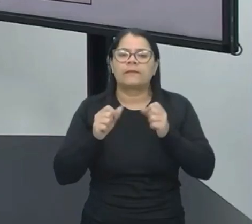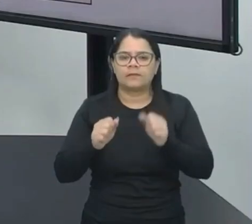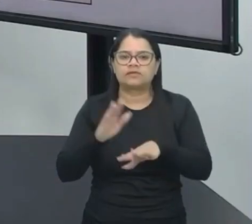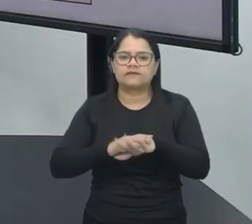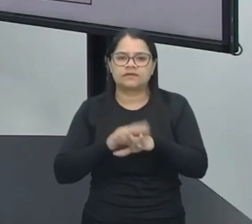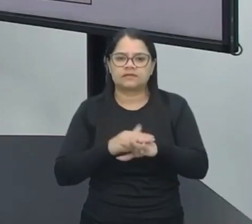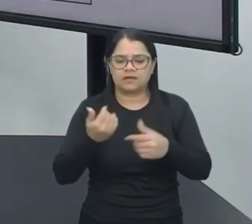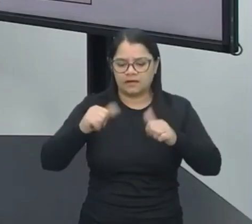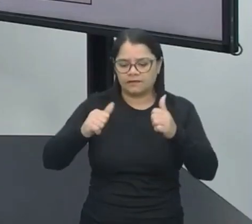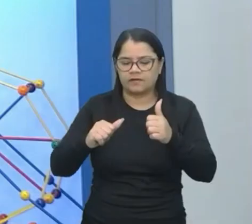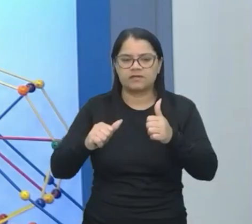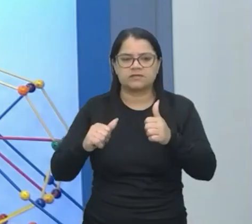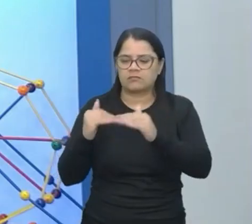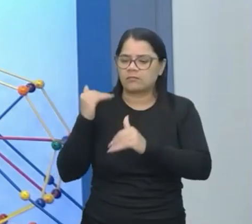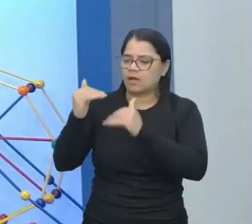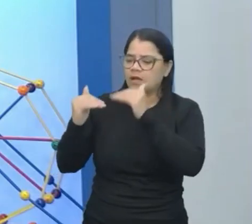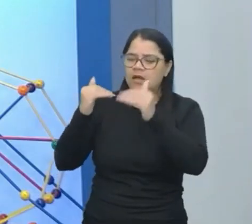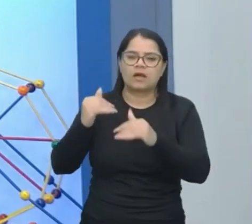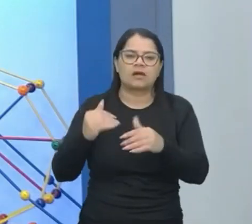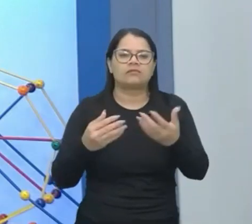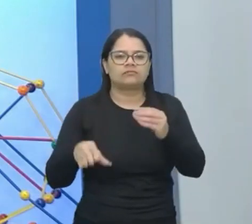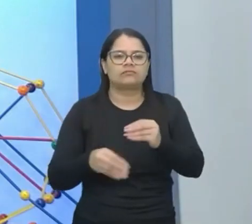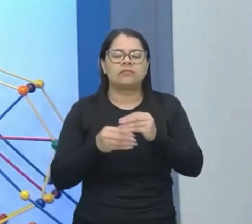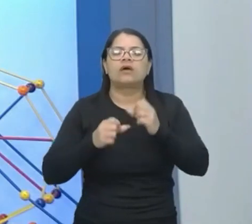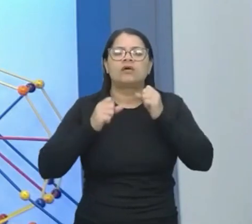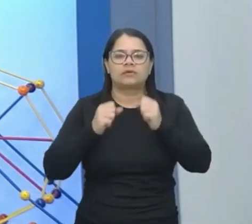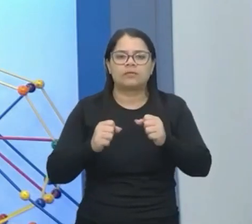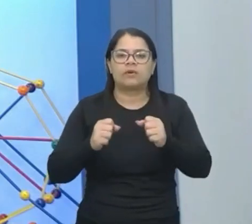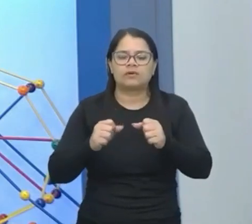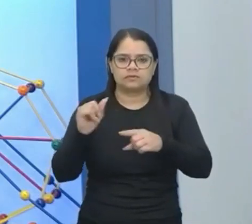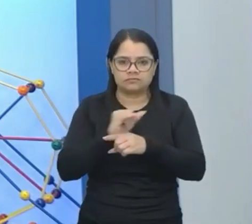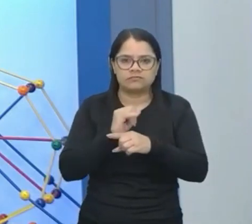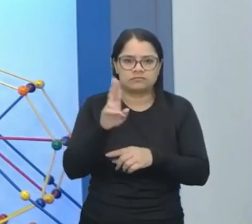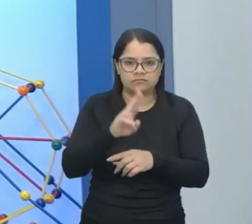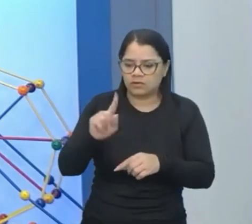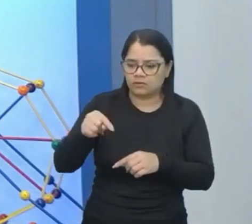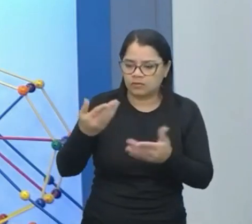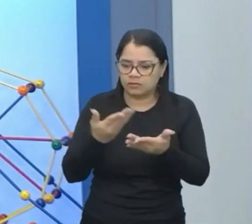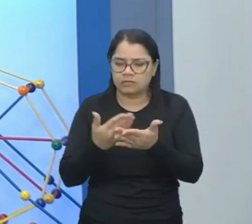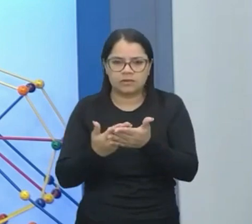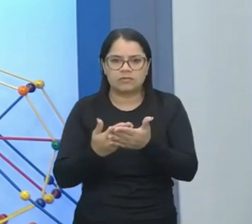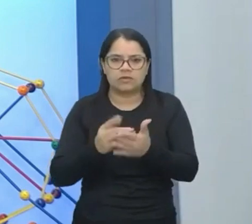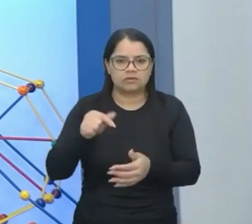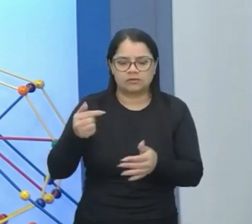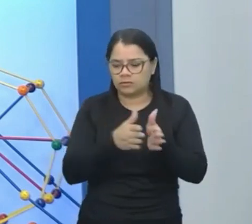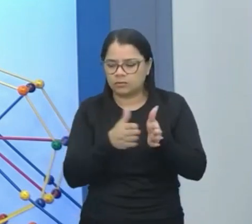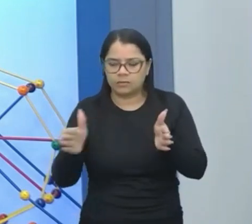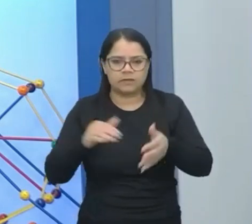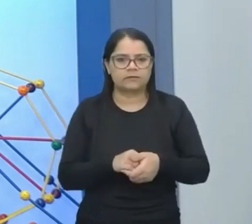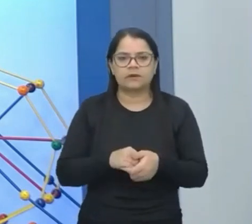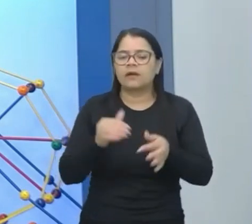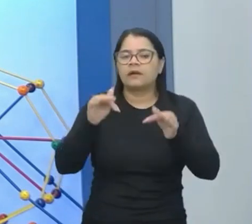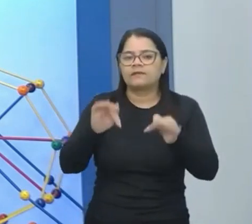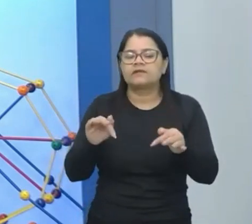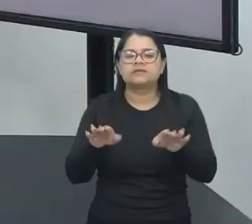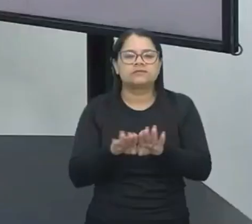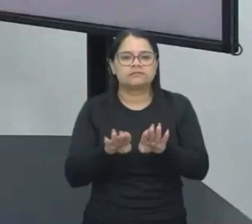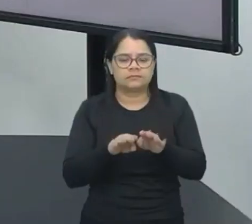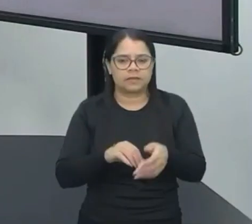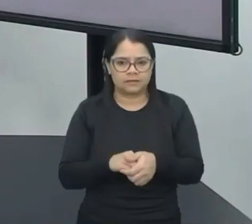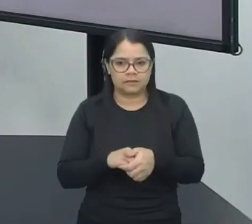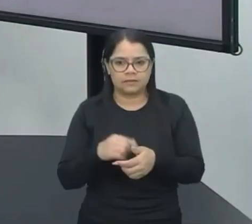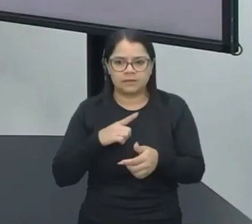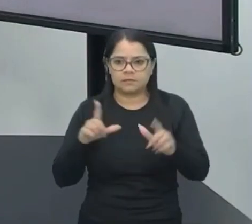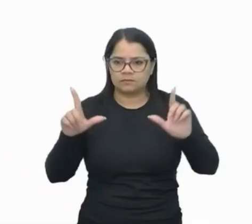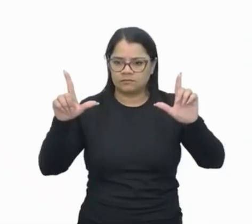pode fazer essa autoavaliação e pensar no que pode ser aplicado em outro momento também, em outra aula. E para finalizar, professores,